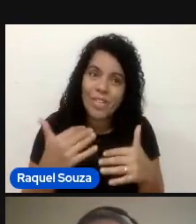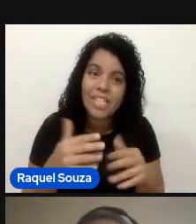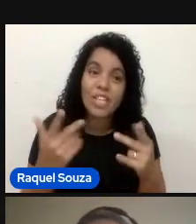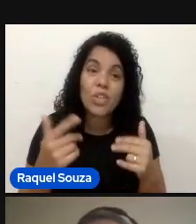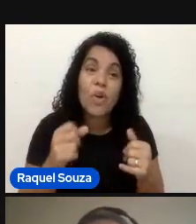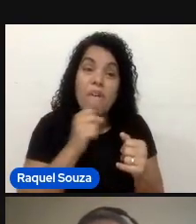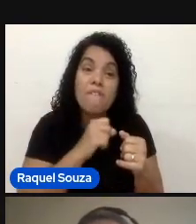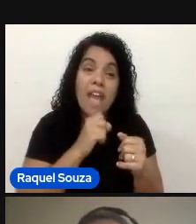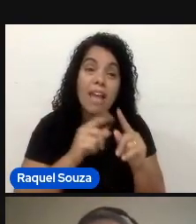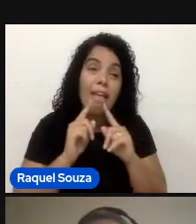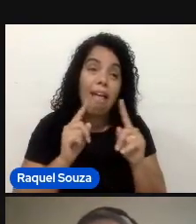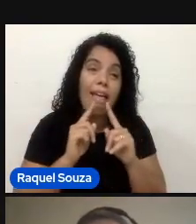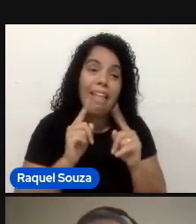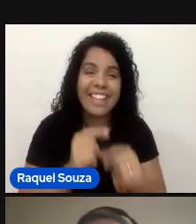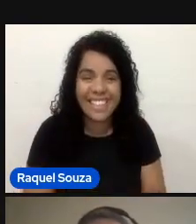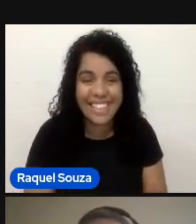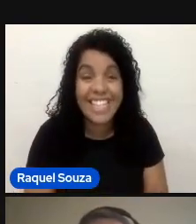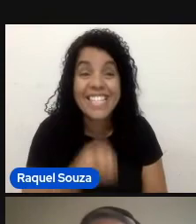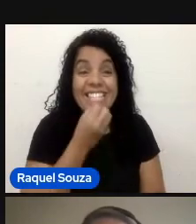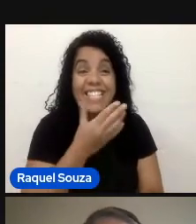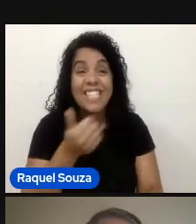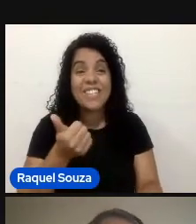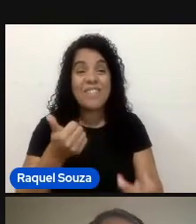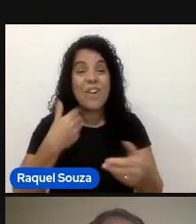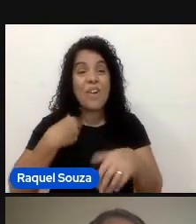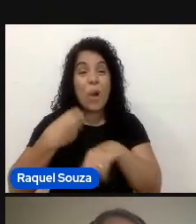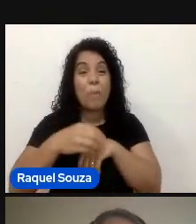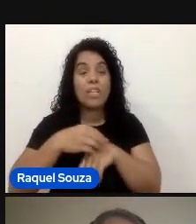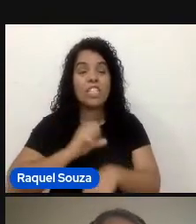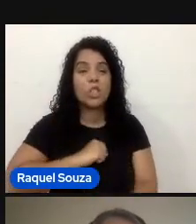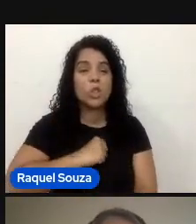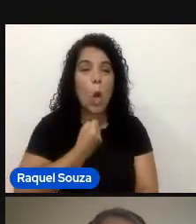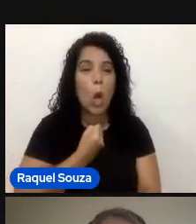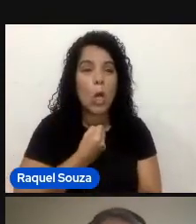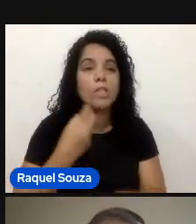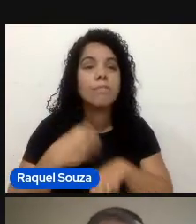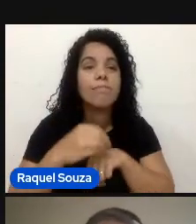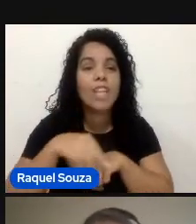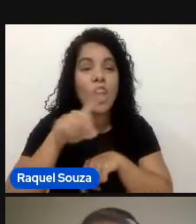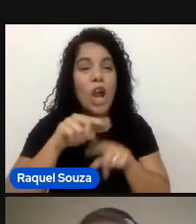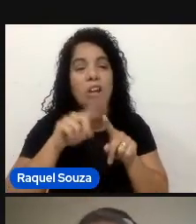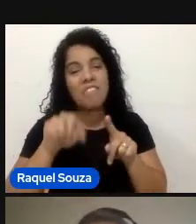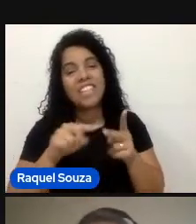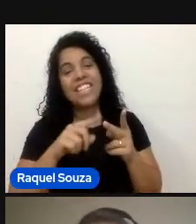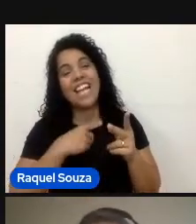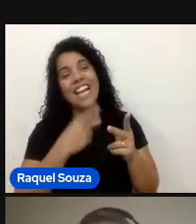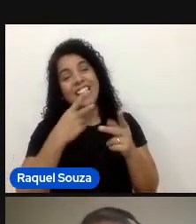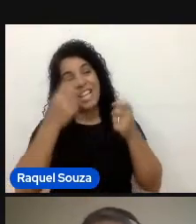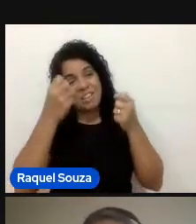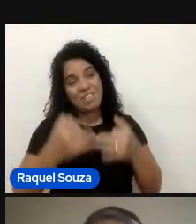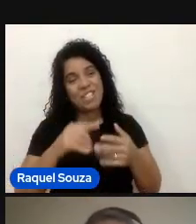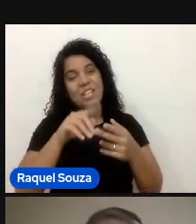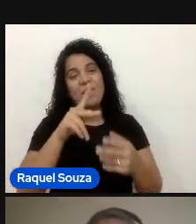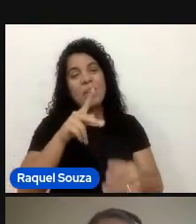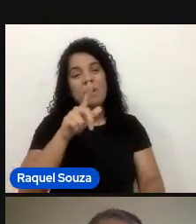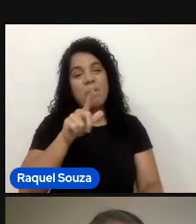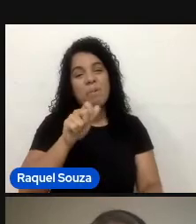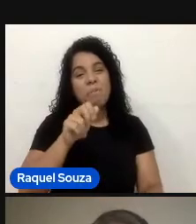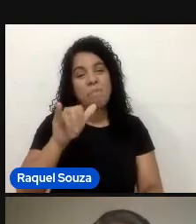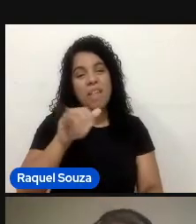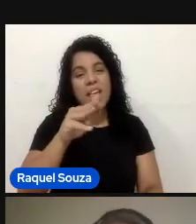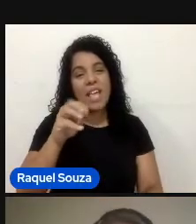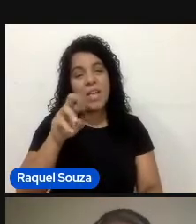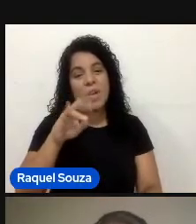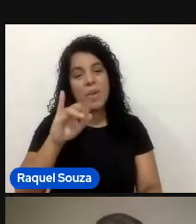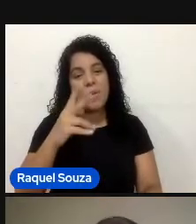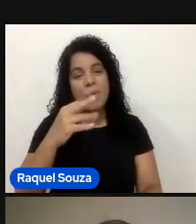bom compartilhar um pouquinho de ódio. Falar sobre o Playwright, falar sobre recursos, falar sobre o Playwright Test, que é o